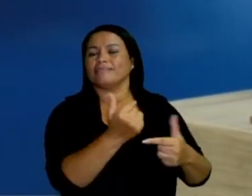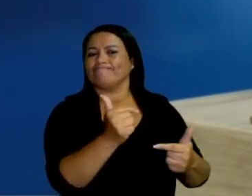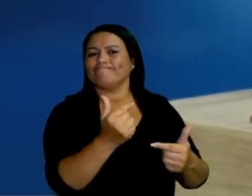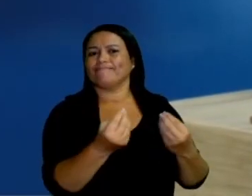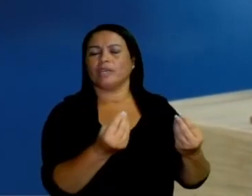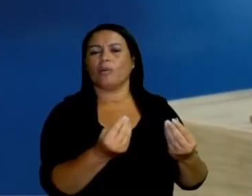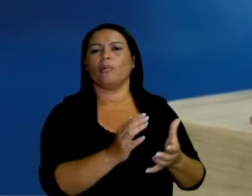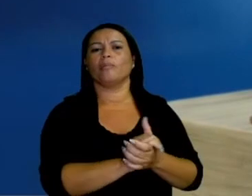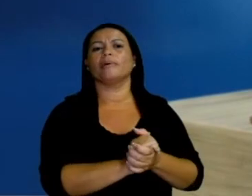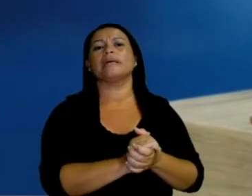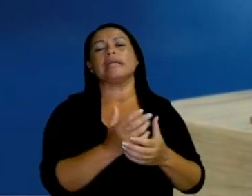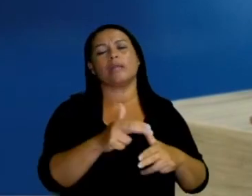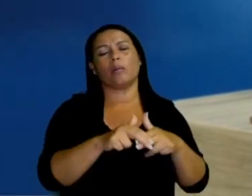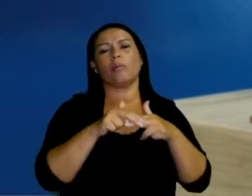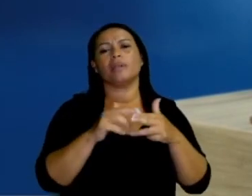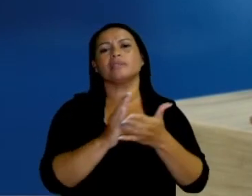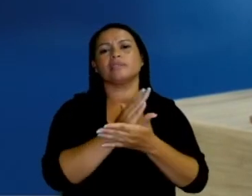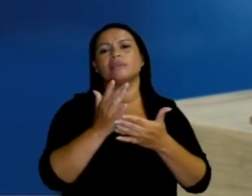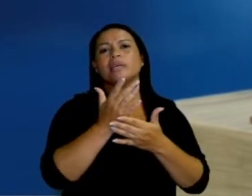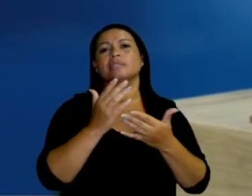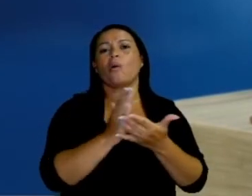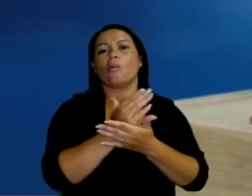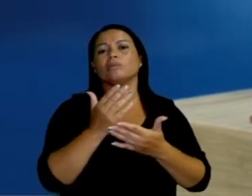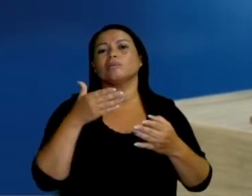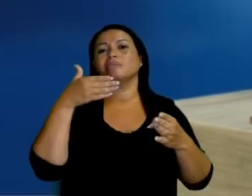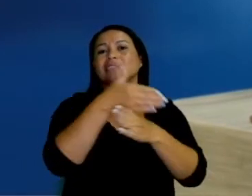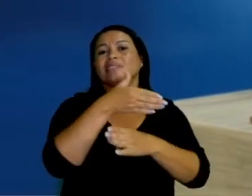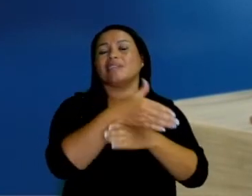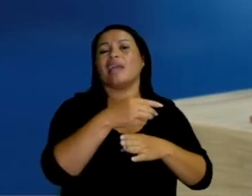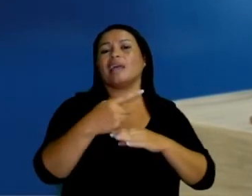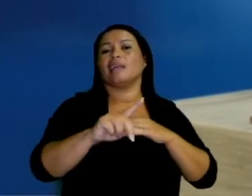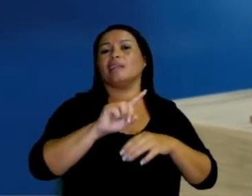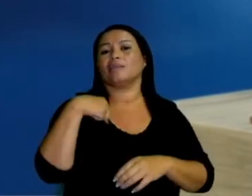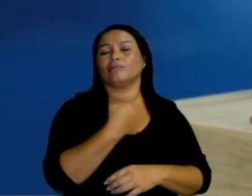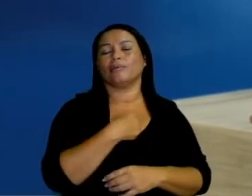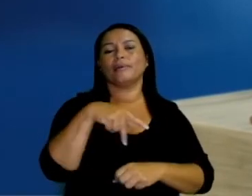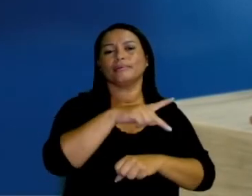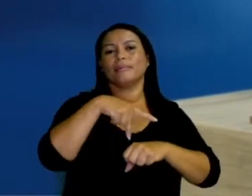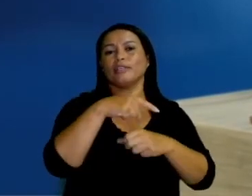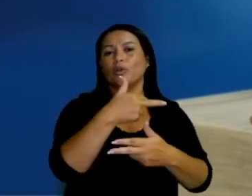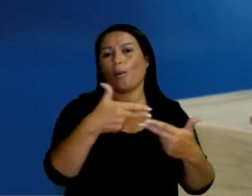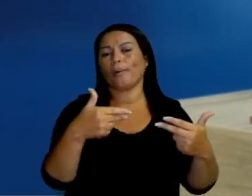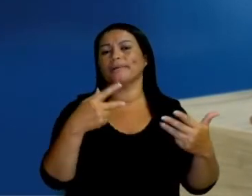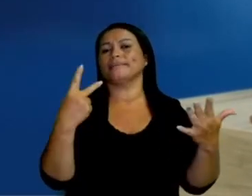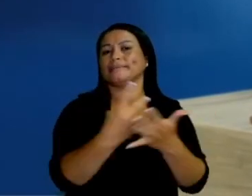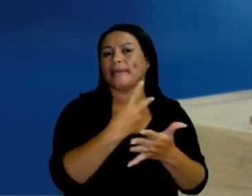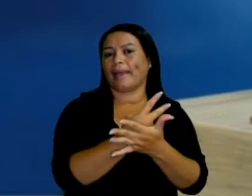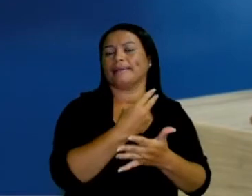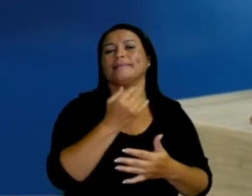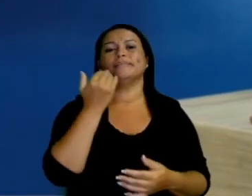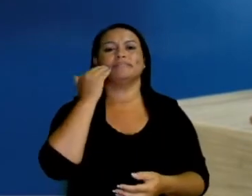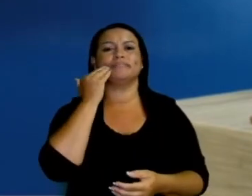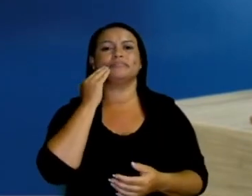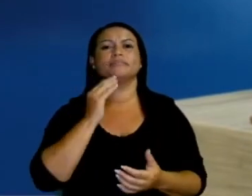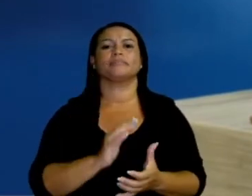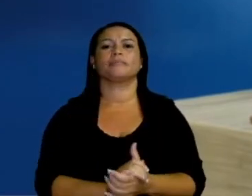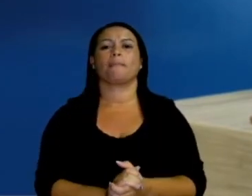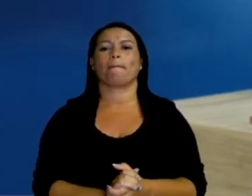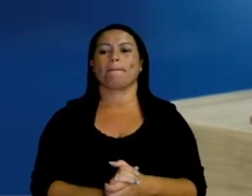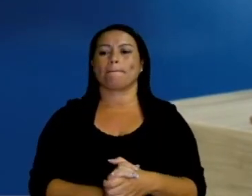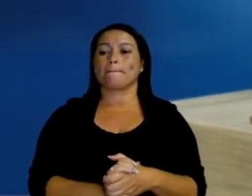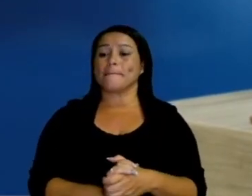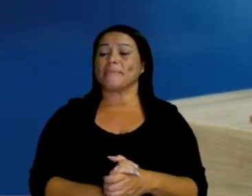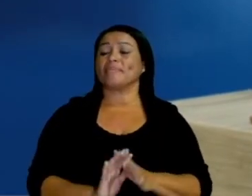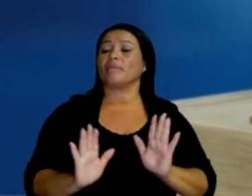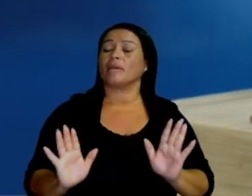E por isso você tem muitas vezes a entrada de coisas ilegais aqui em nosso país, tá? Não esquecer desse detalhe.